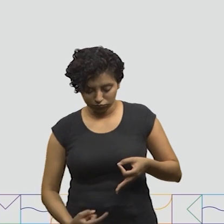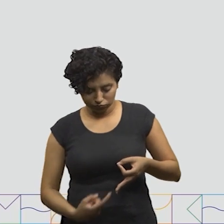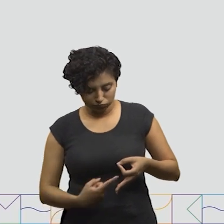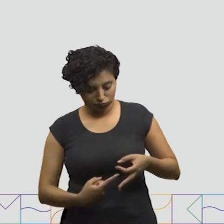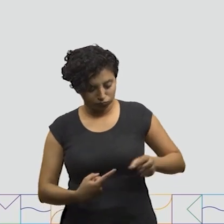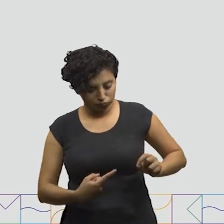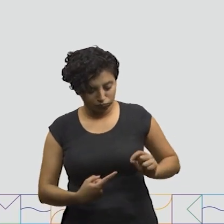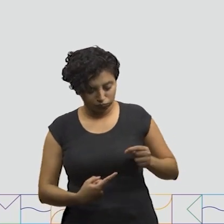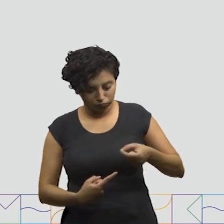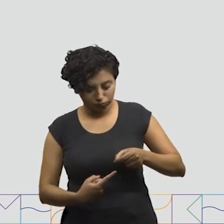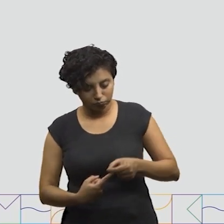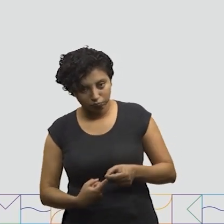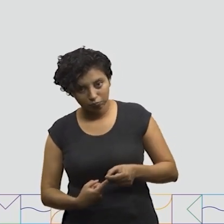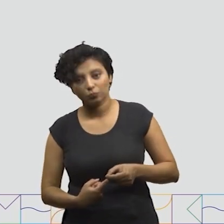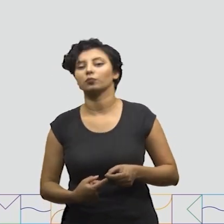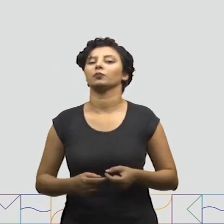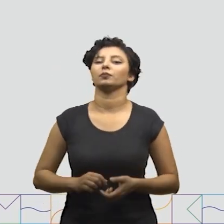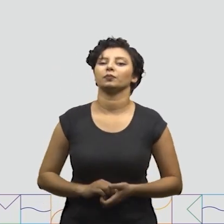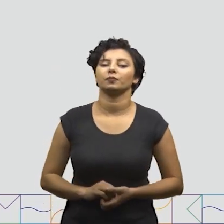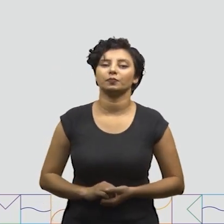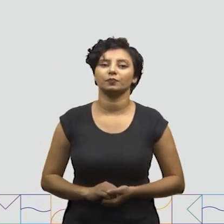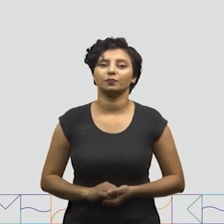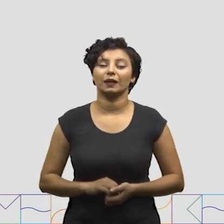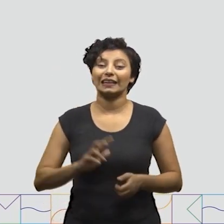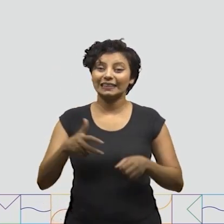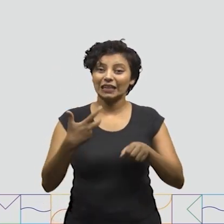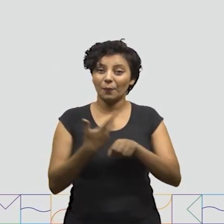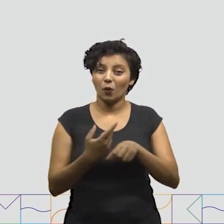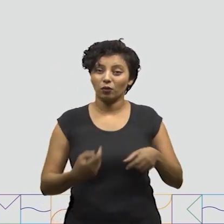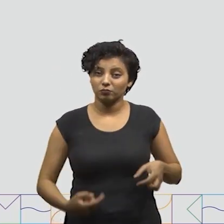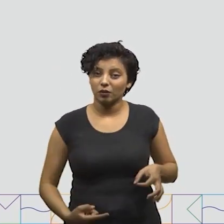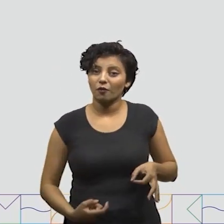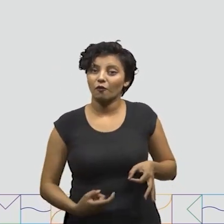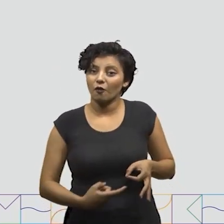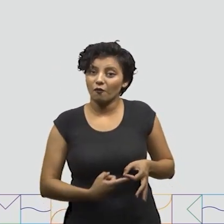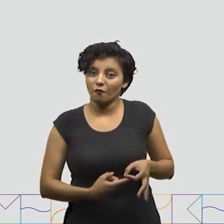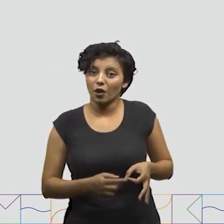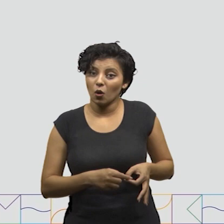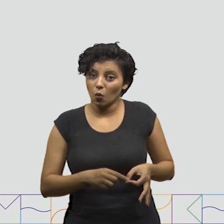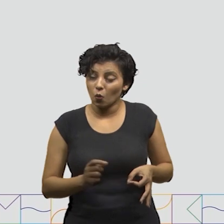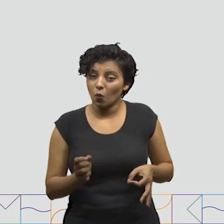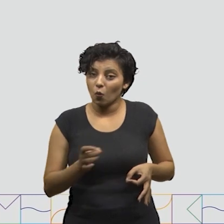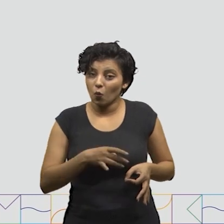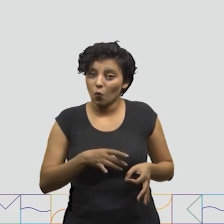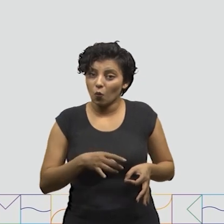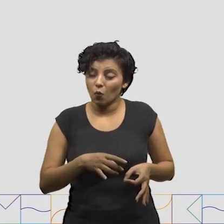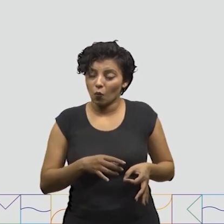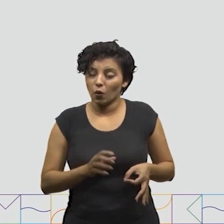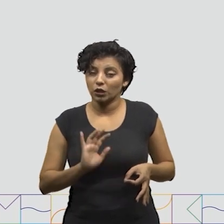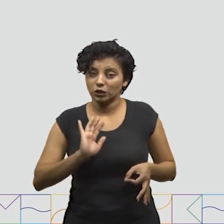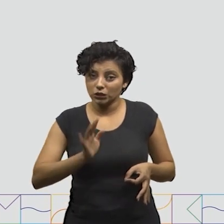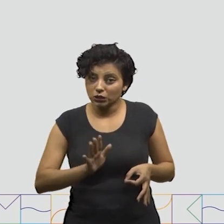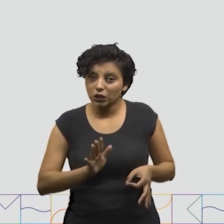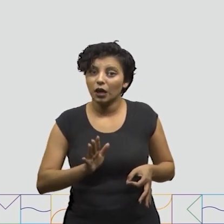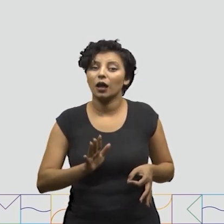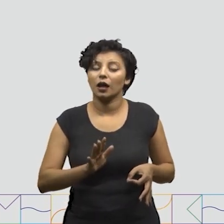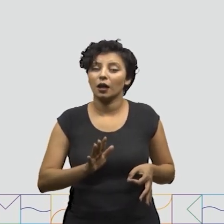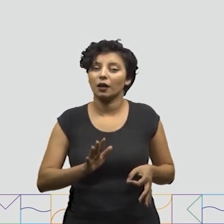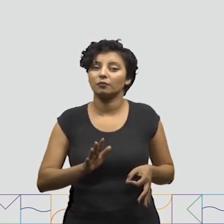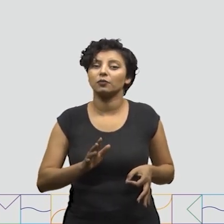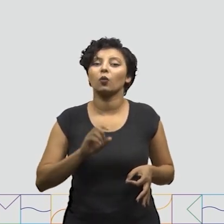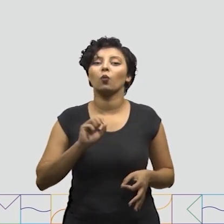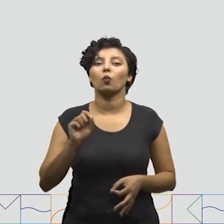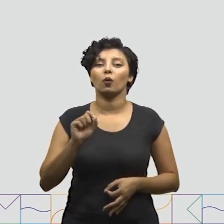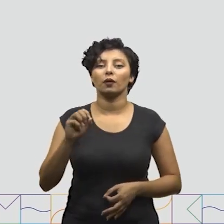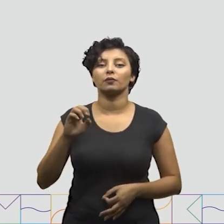do ovócito secundário com o espermatozoide. Após a fecundação, o espermatozoide e o ovócito secundário